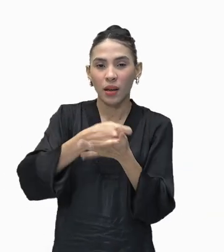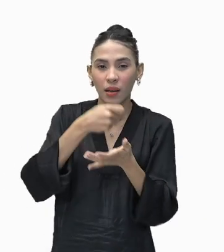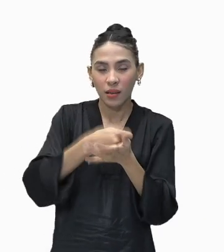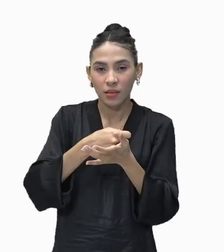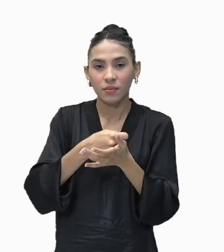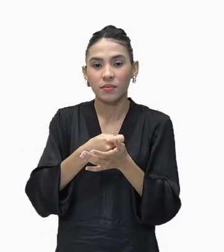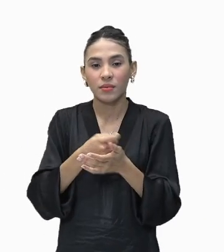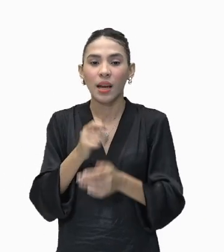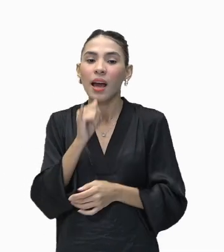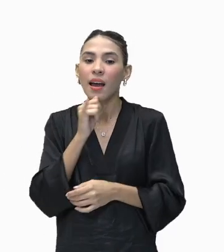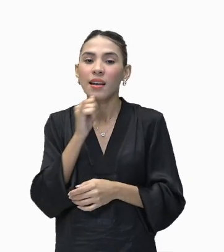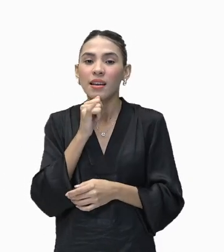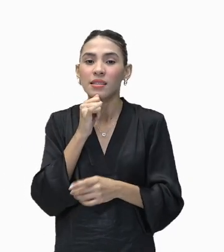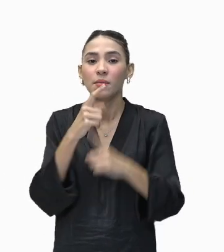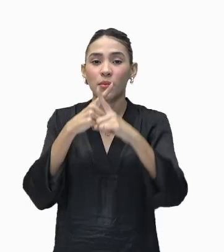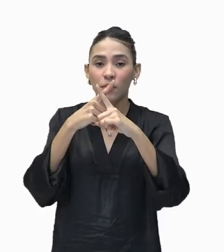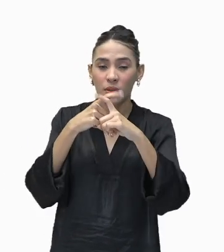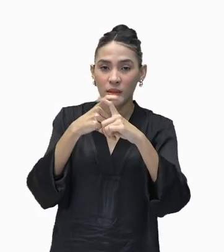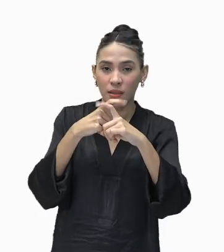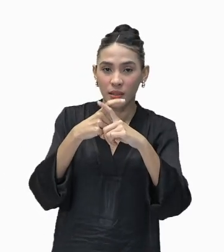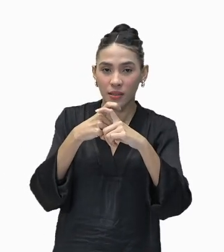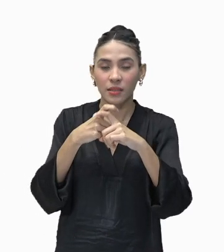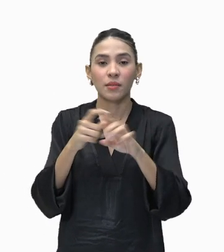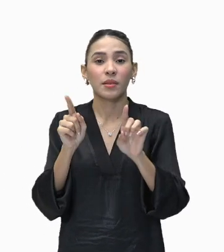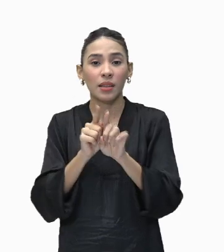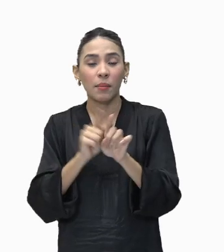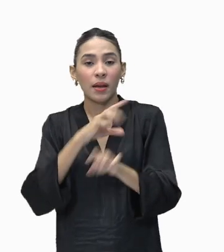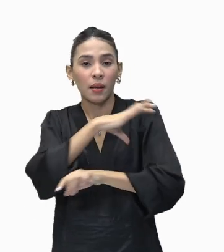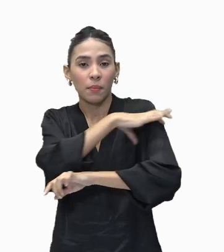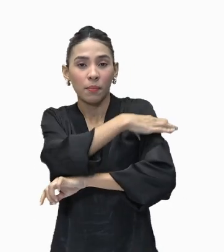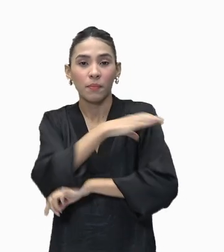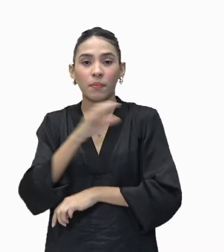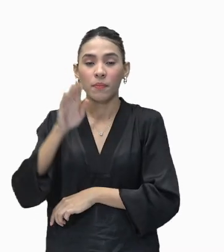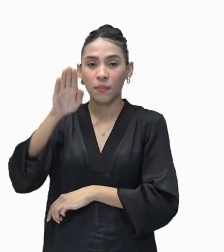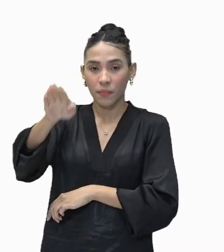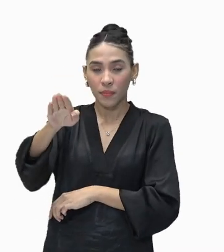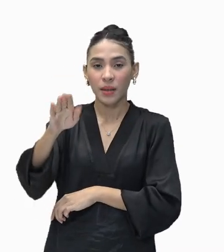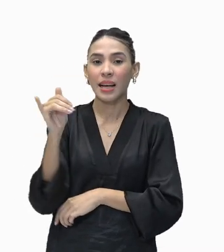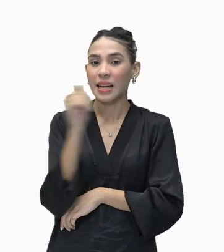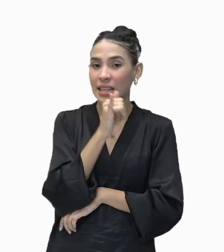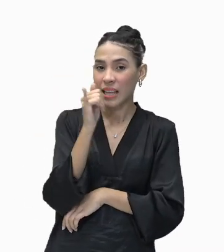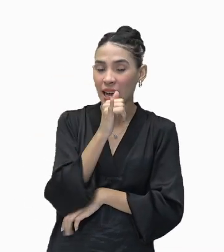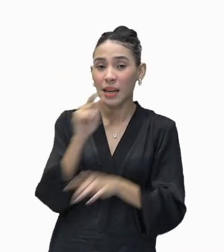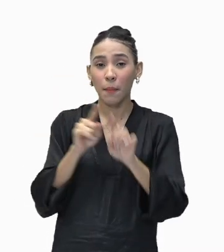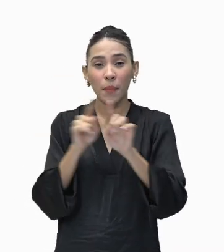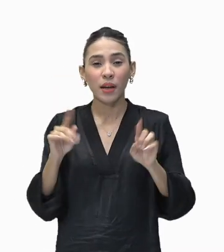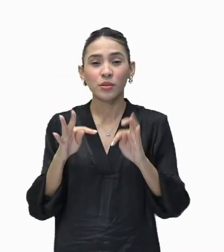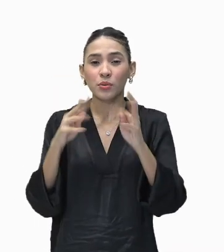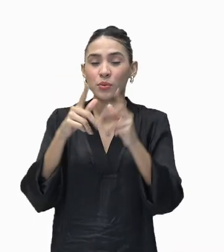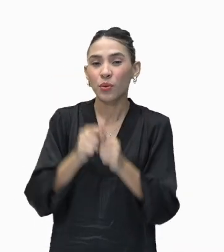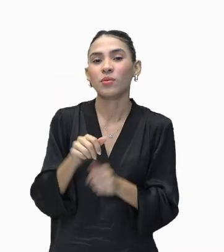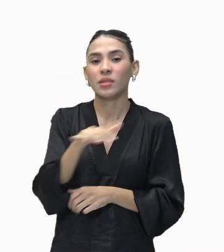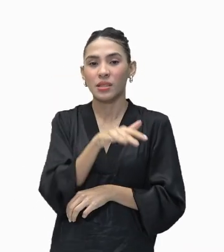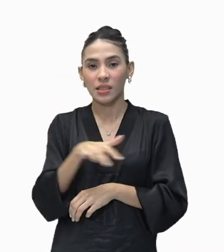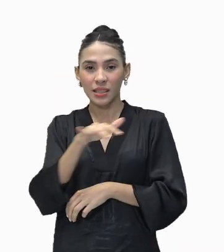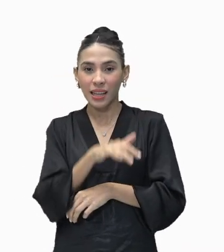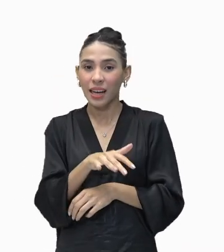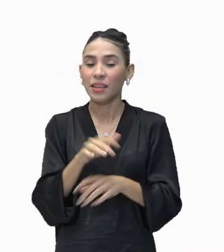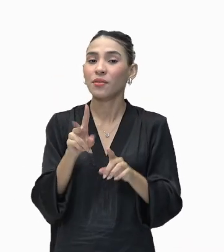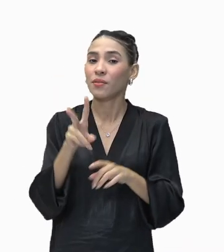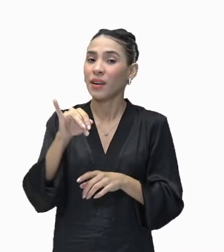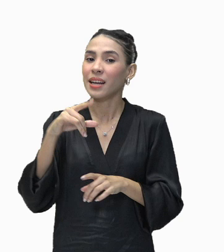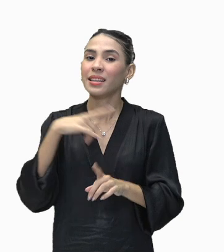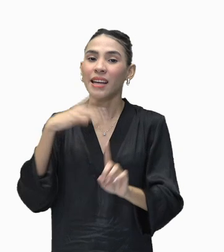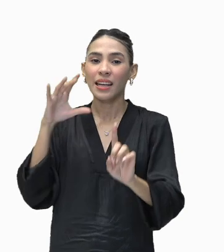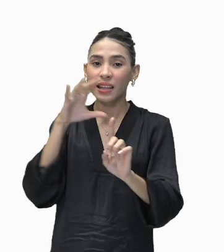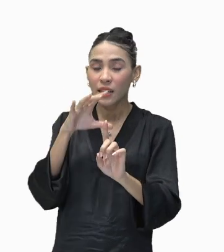Europa, como o nazismo na Alemanha e o fascismo na Itália. Mas todo esse cenário, claro que também que vai ter grandes